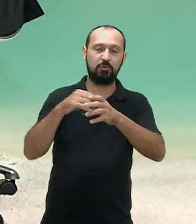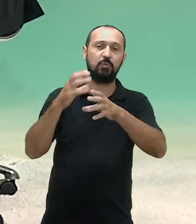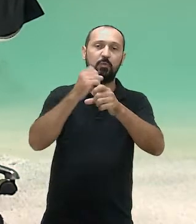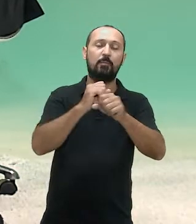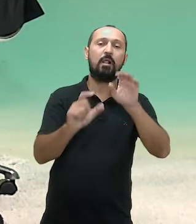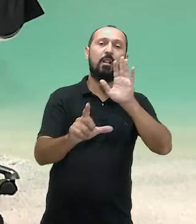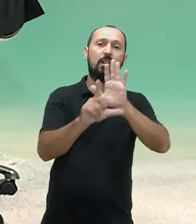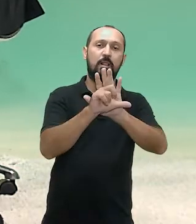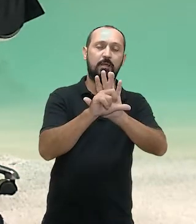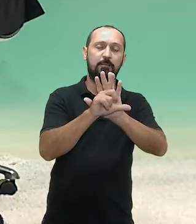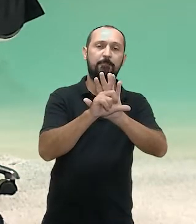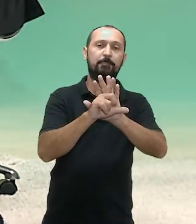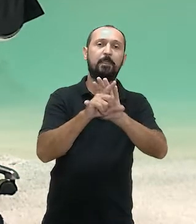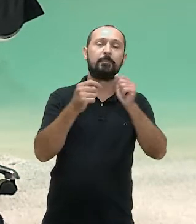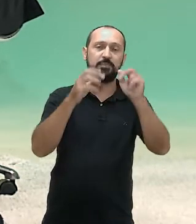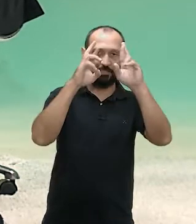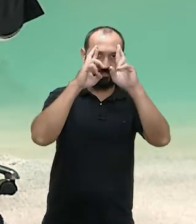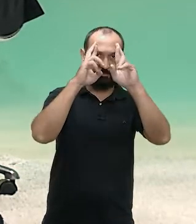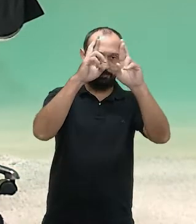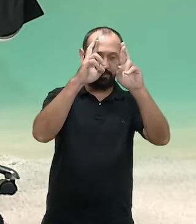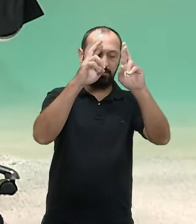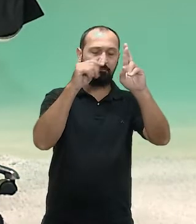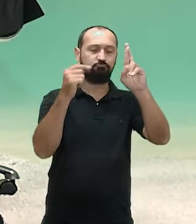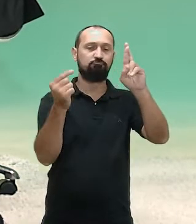uma lei deve respeitar